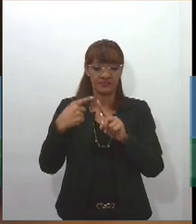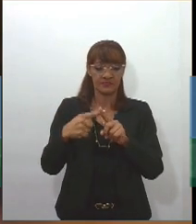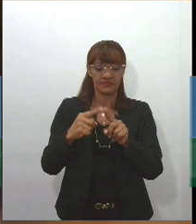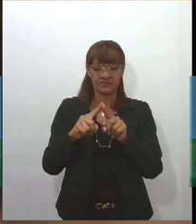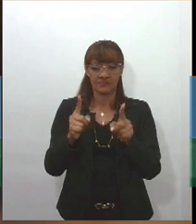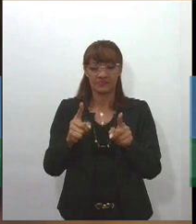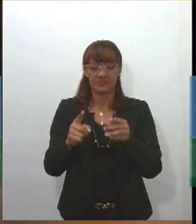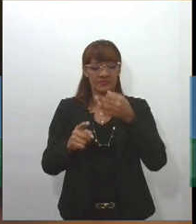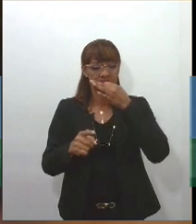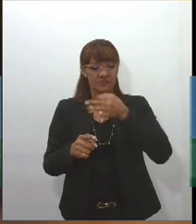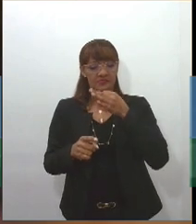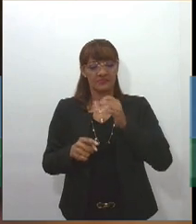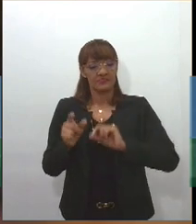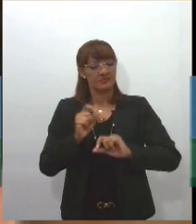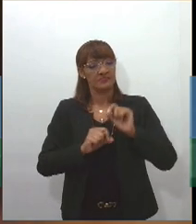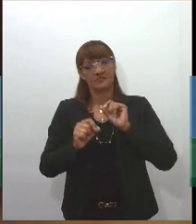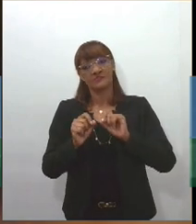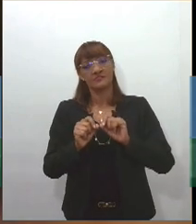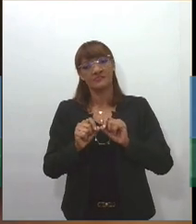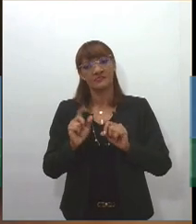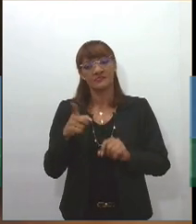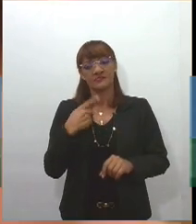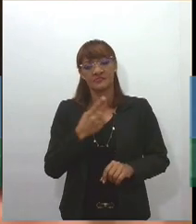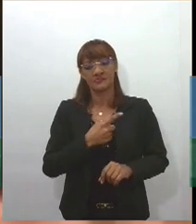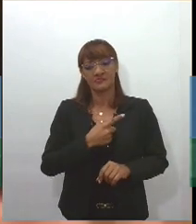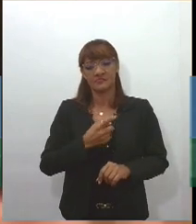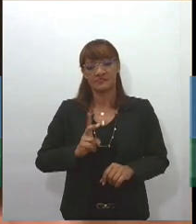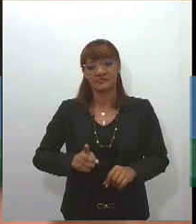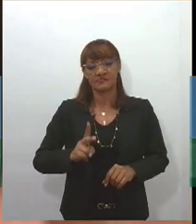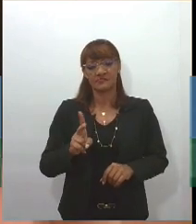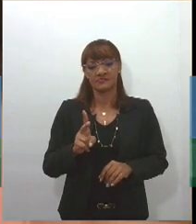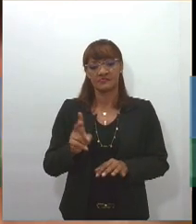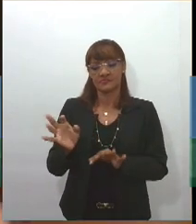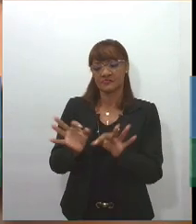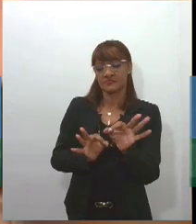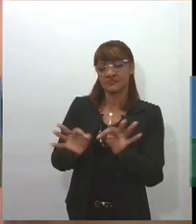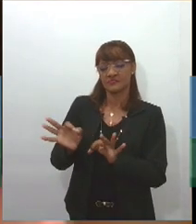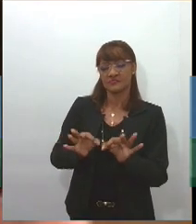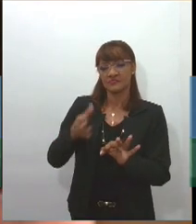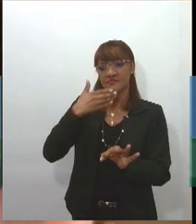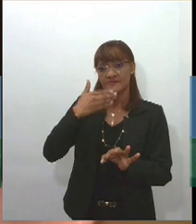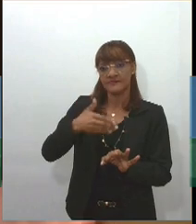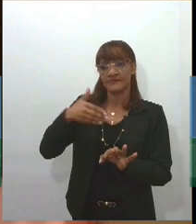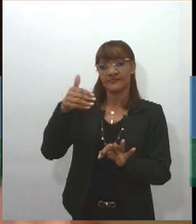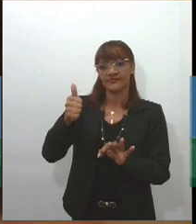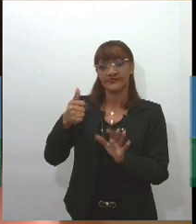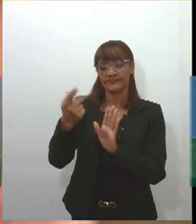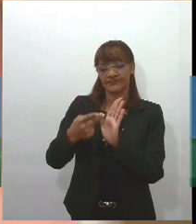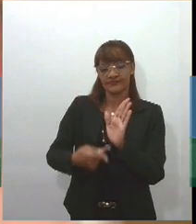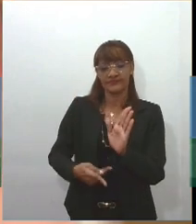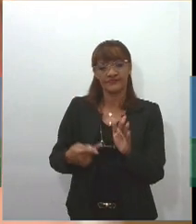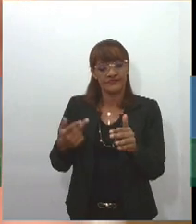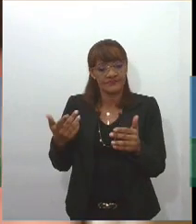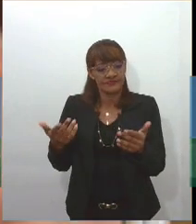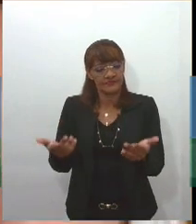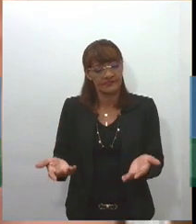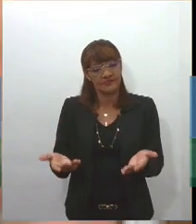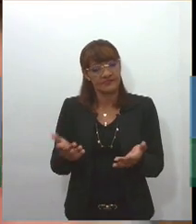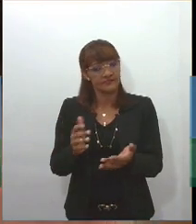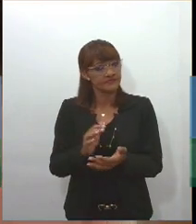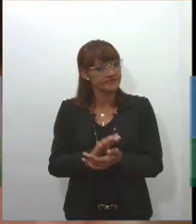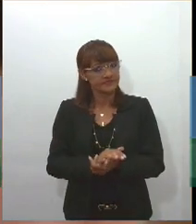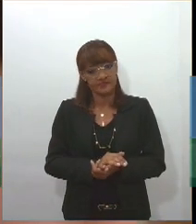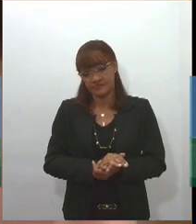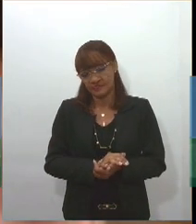nós precisamos tentar perfeiçoar esse projeto logicamente são infindáveis e e e e